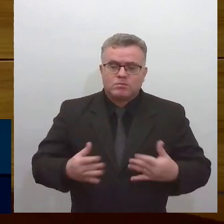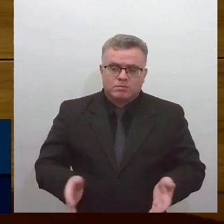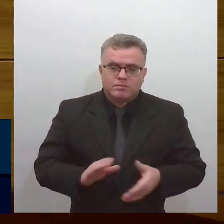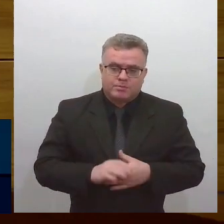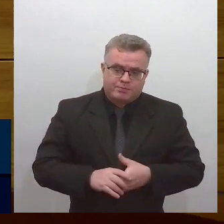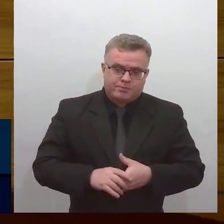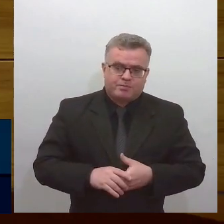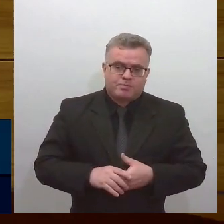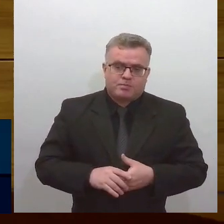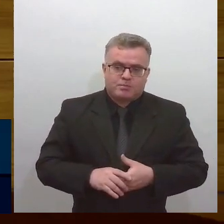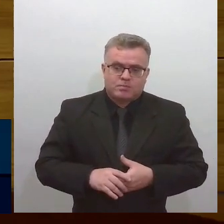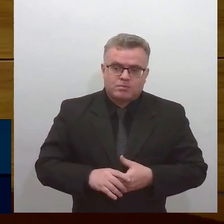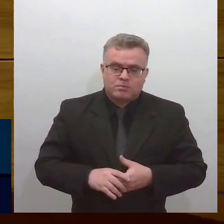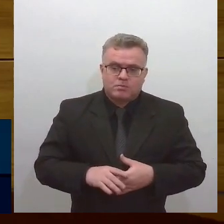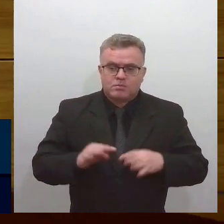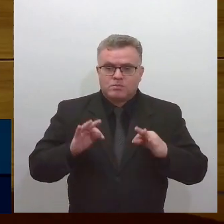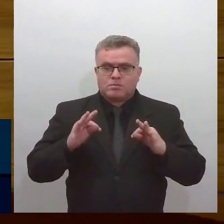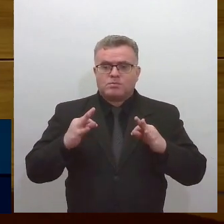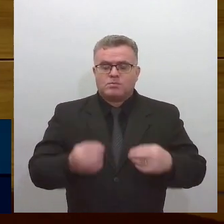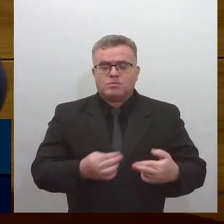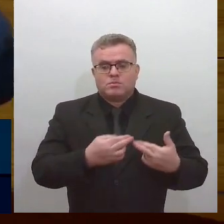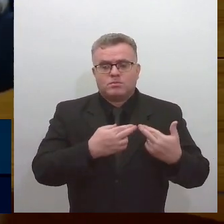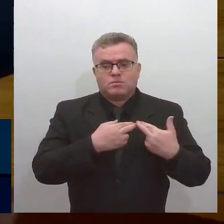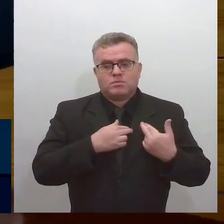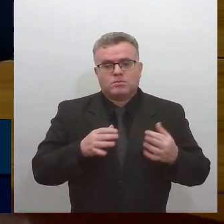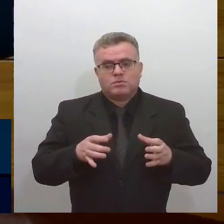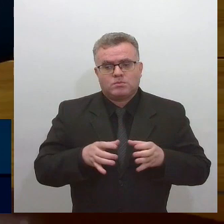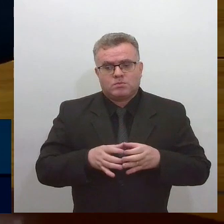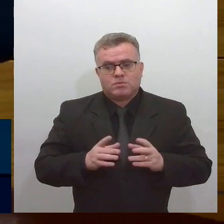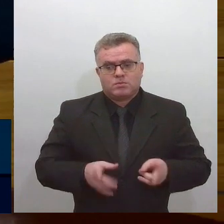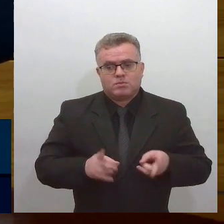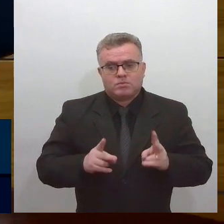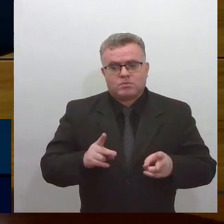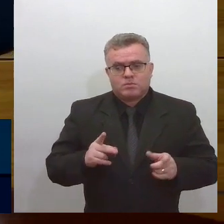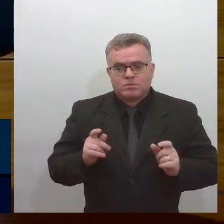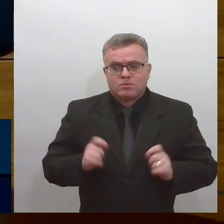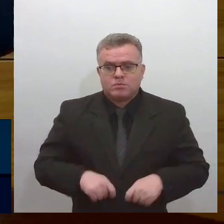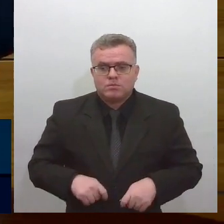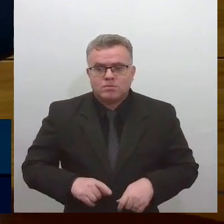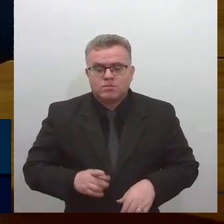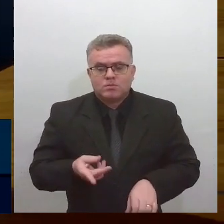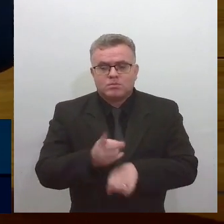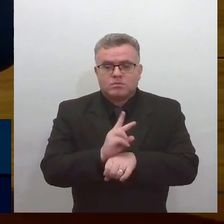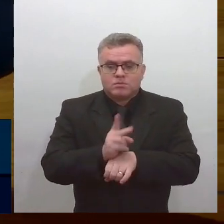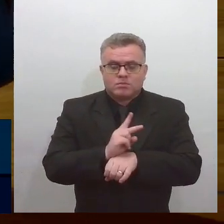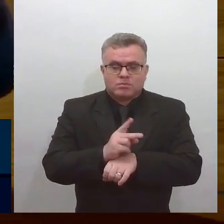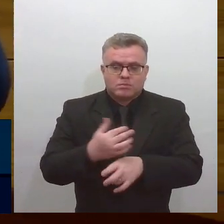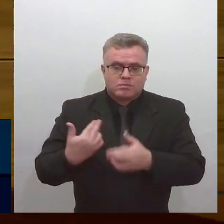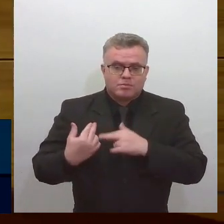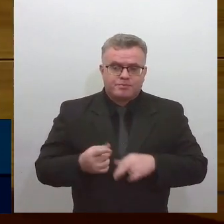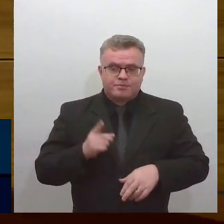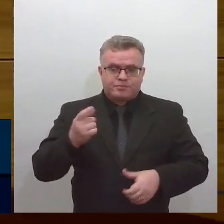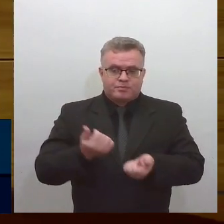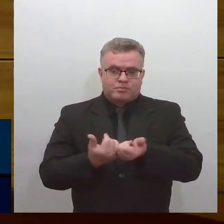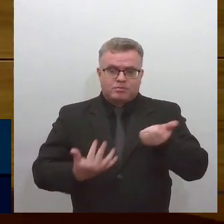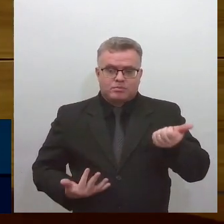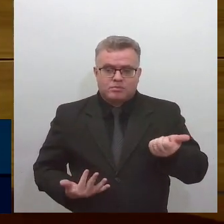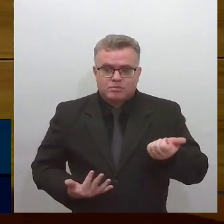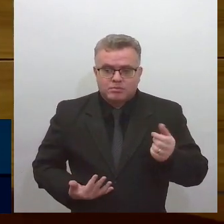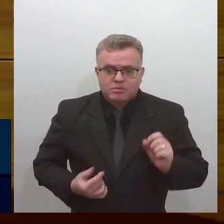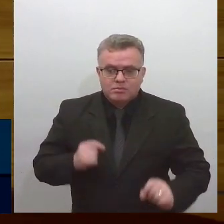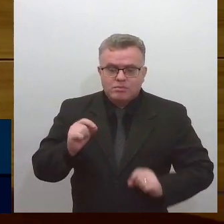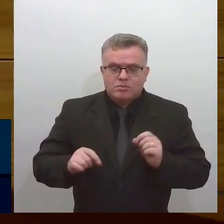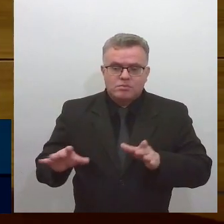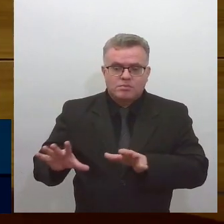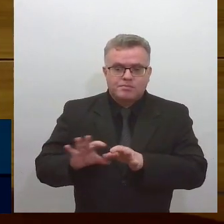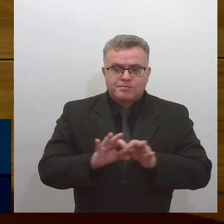o superintendente ou a Superintendência faz tem um monitoramento intensivo e da diretoria Então dentro desse contexto mesmo